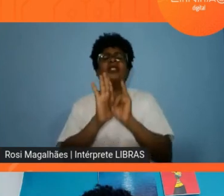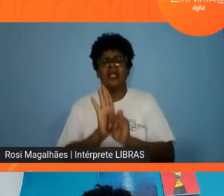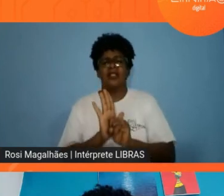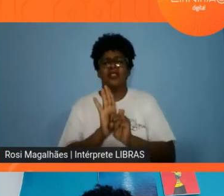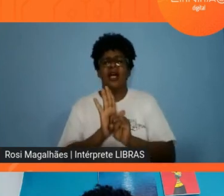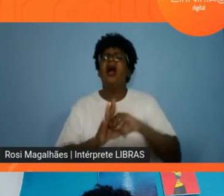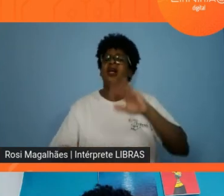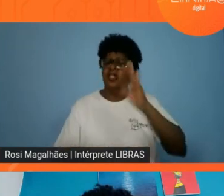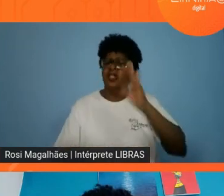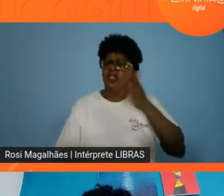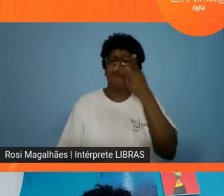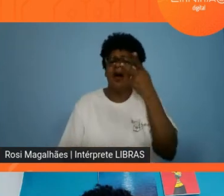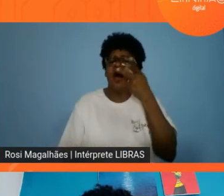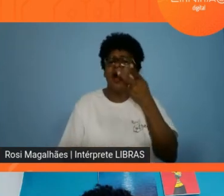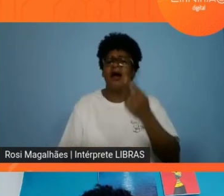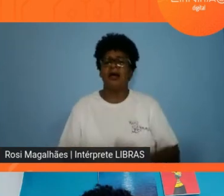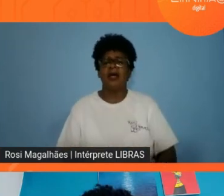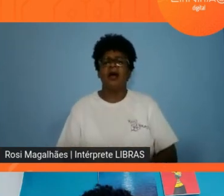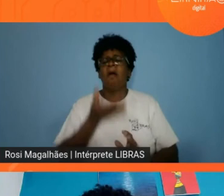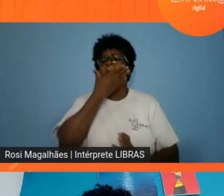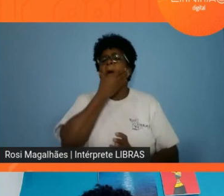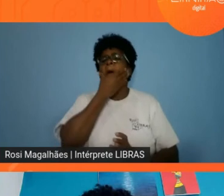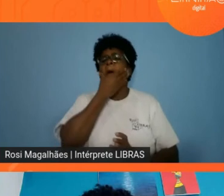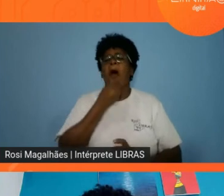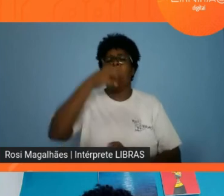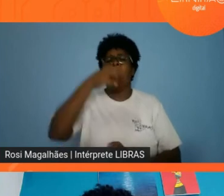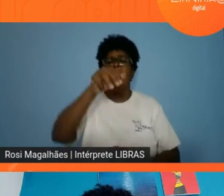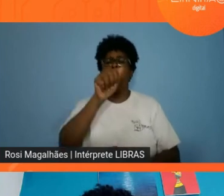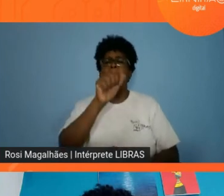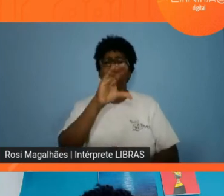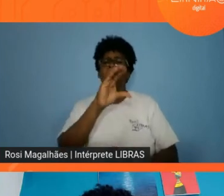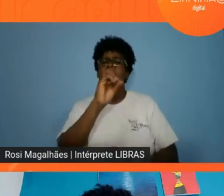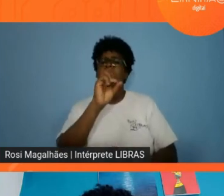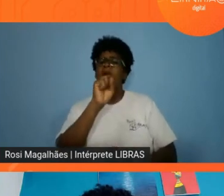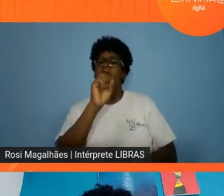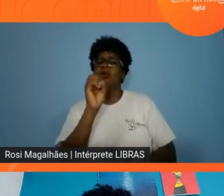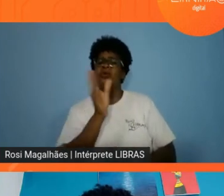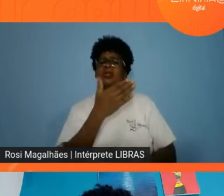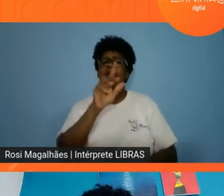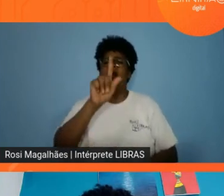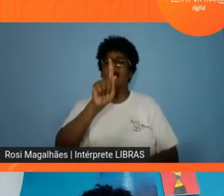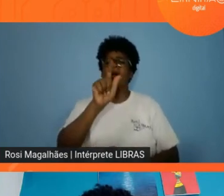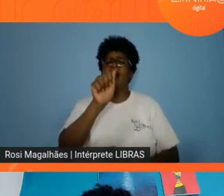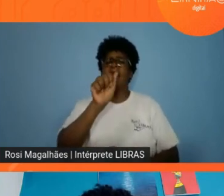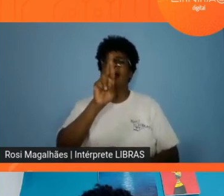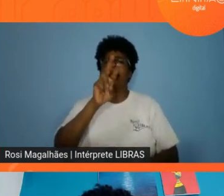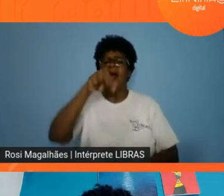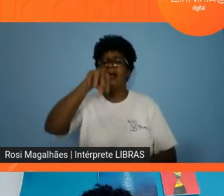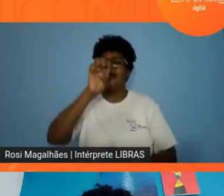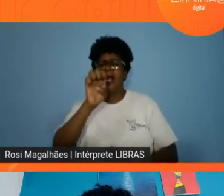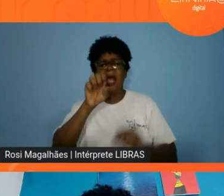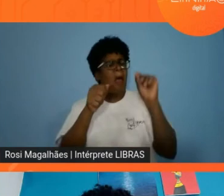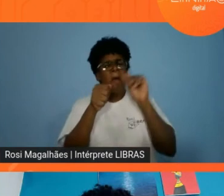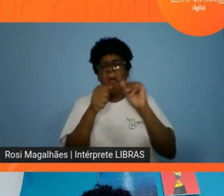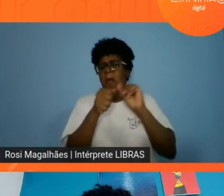né, Marcus Garvey, né, que um povo sem o conhecimento da sua história, origem e cultura é como uma